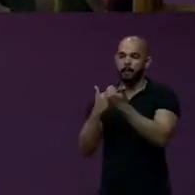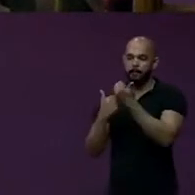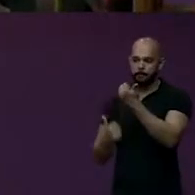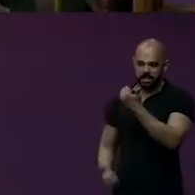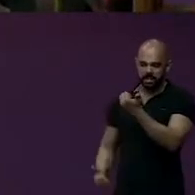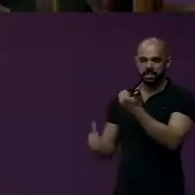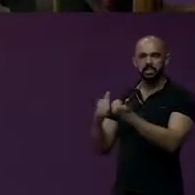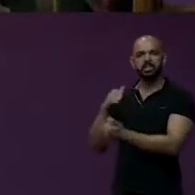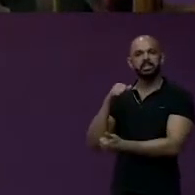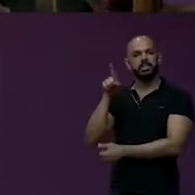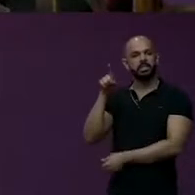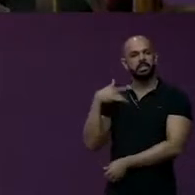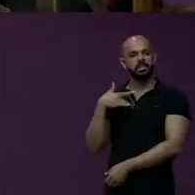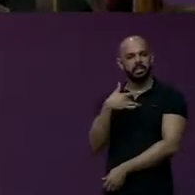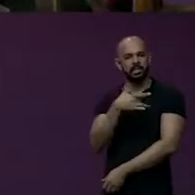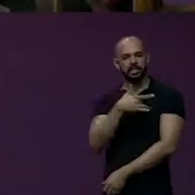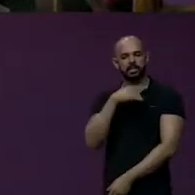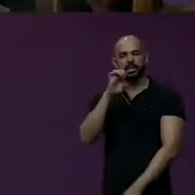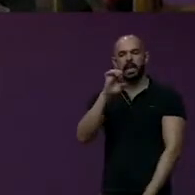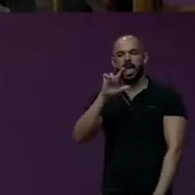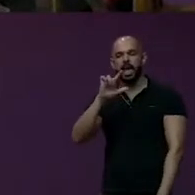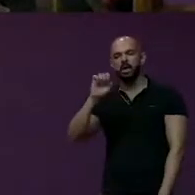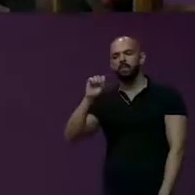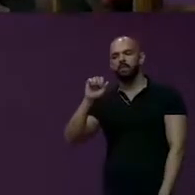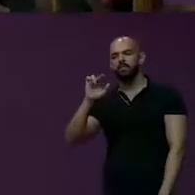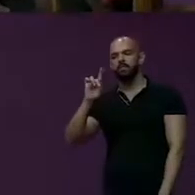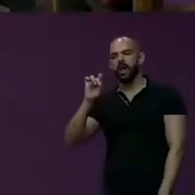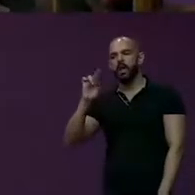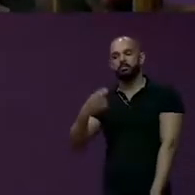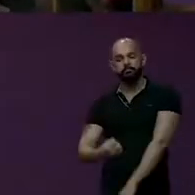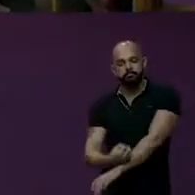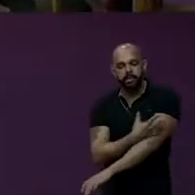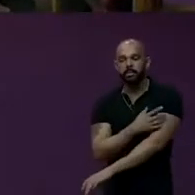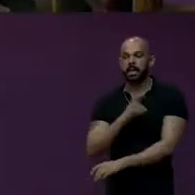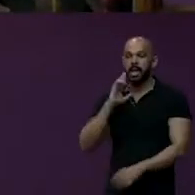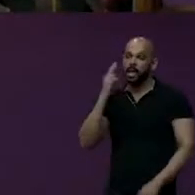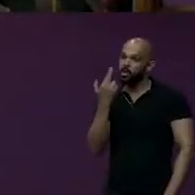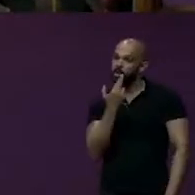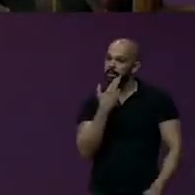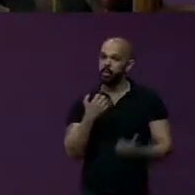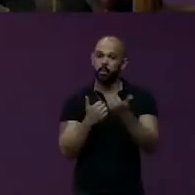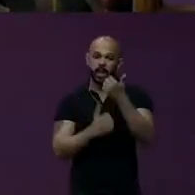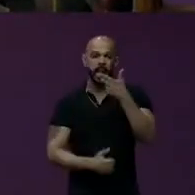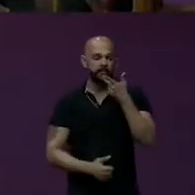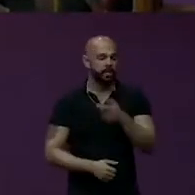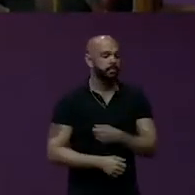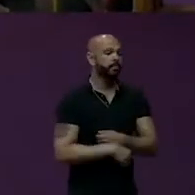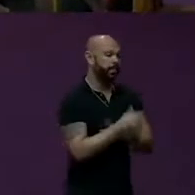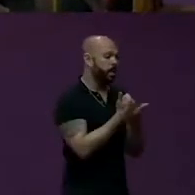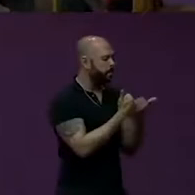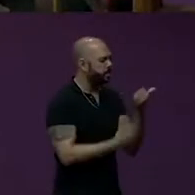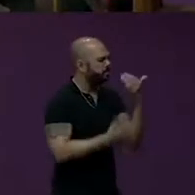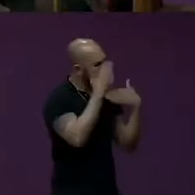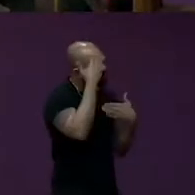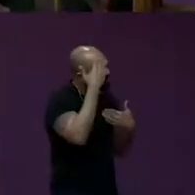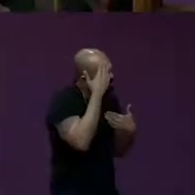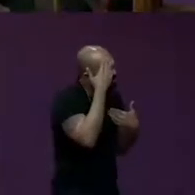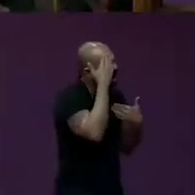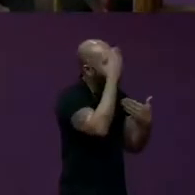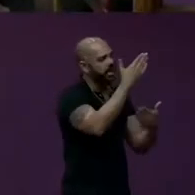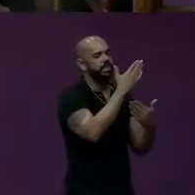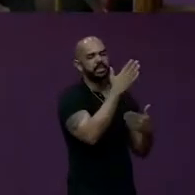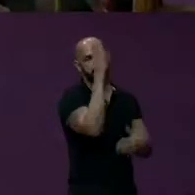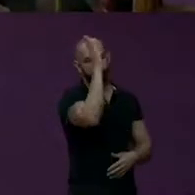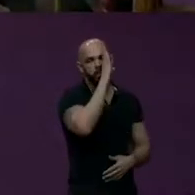de El Salvador, em particular, me emocionou muito, porque na reunião com o ministro, ela falou assim: ministro, eu quero agradecer